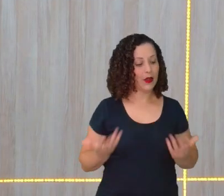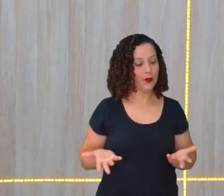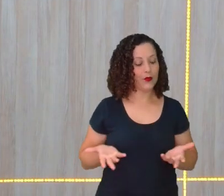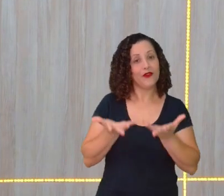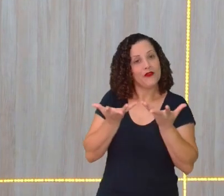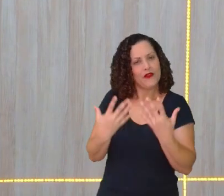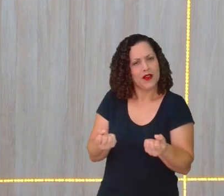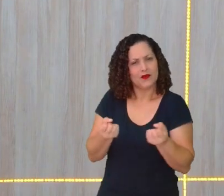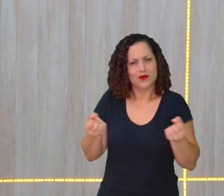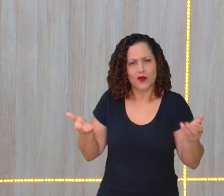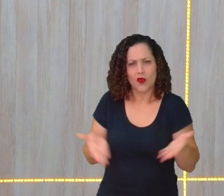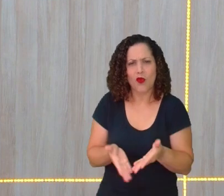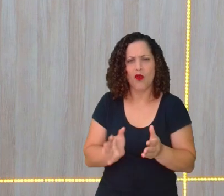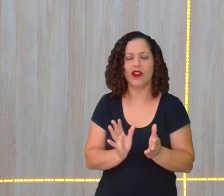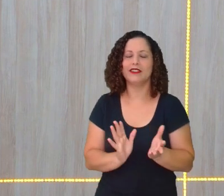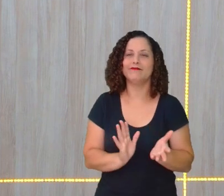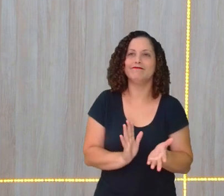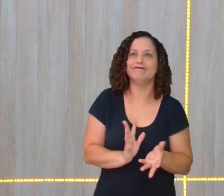vamos tentar